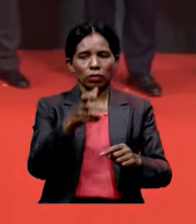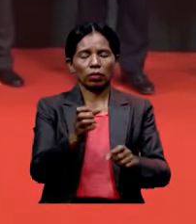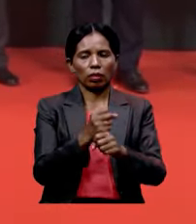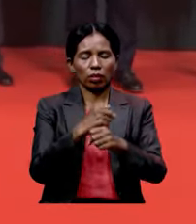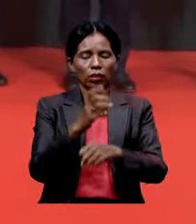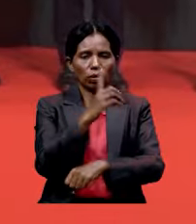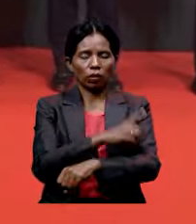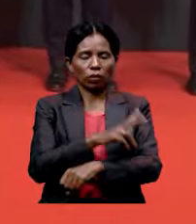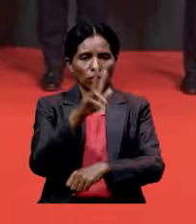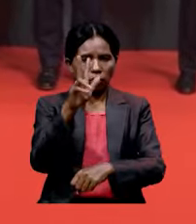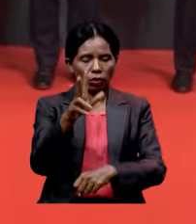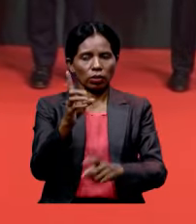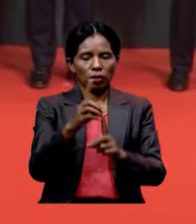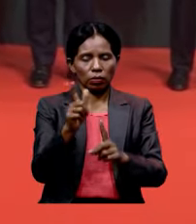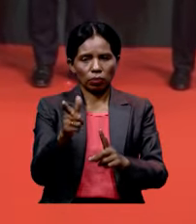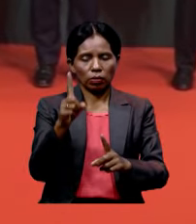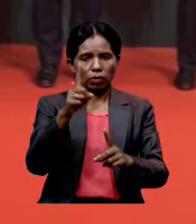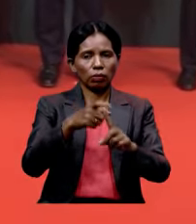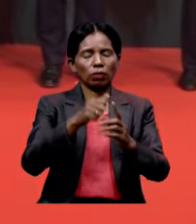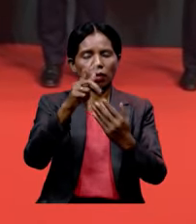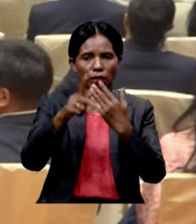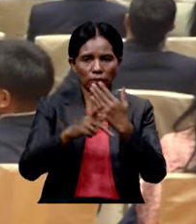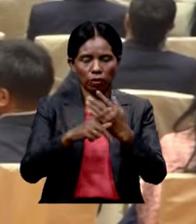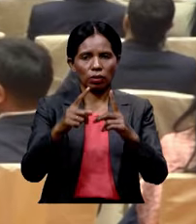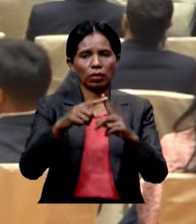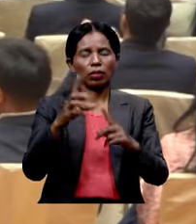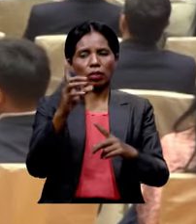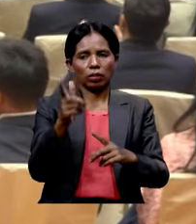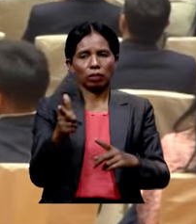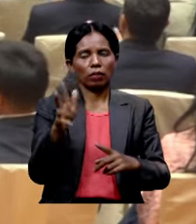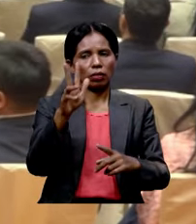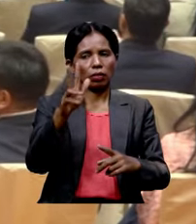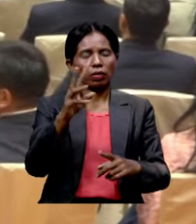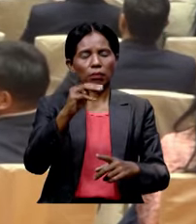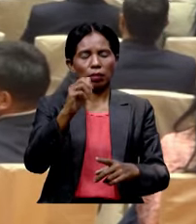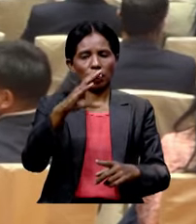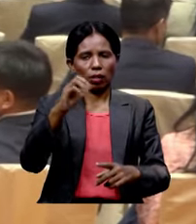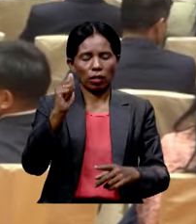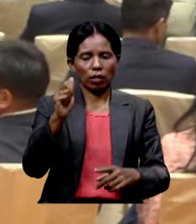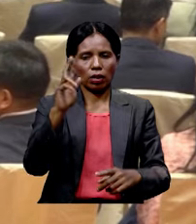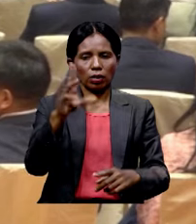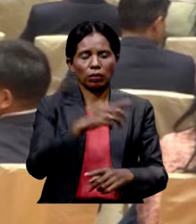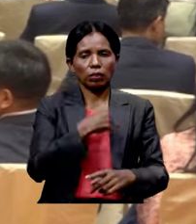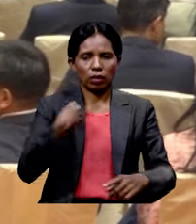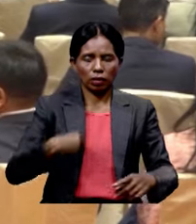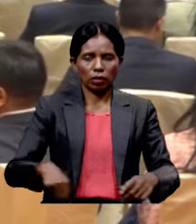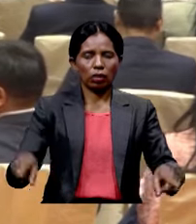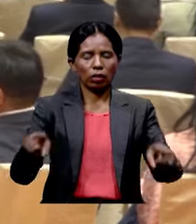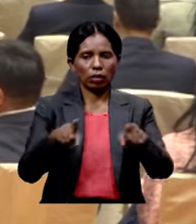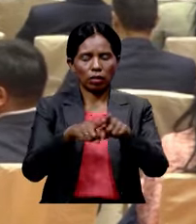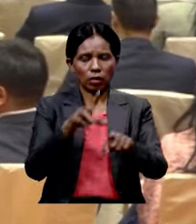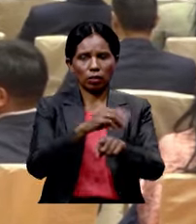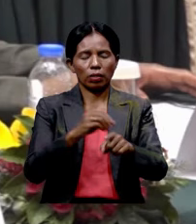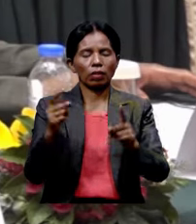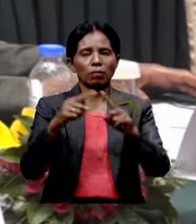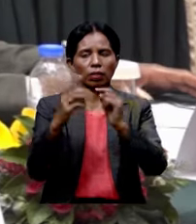Tolu, Hahusi Lorong Ronresing Ida Fulan Abril, Tolorong Ronresing Tolu Ne, Iha Macau, República Popular Sina, Nudar Meus Ida